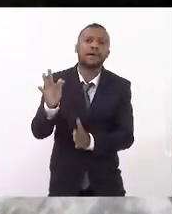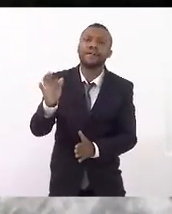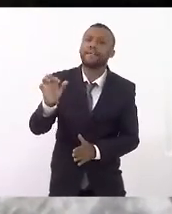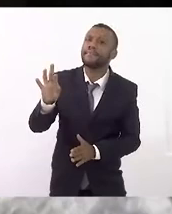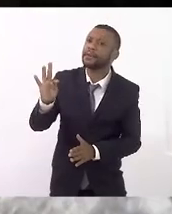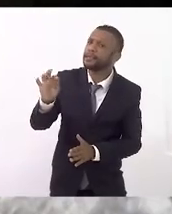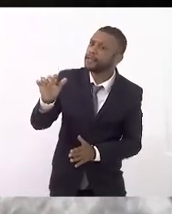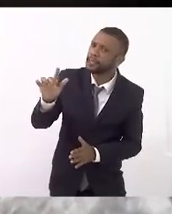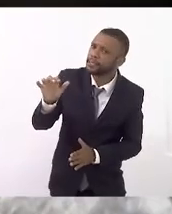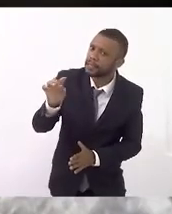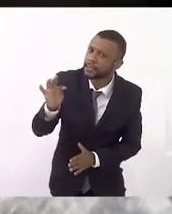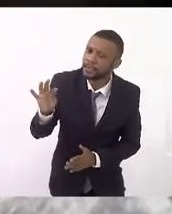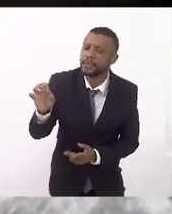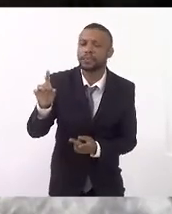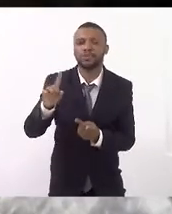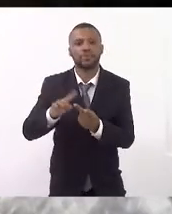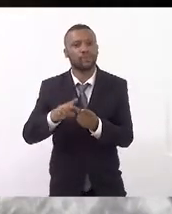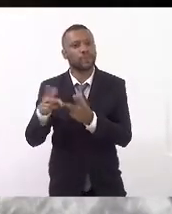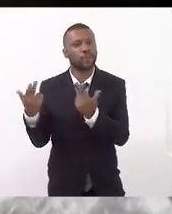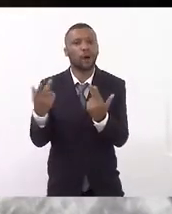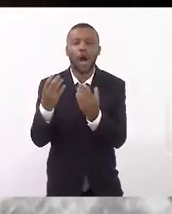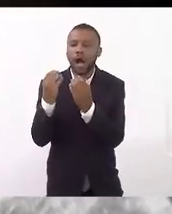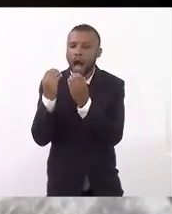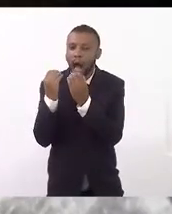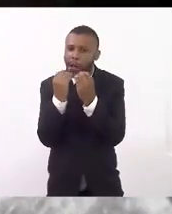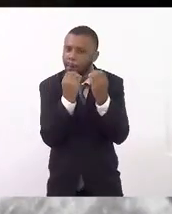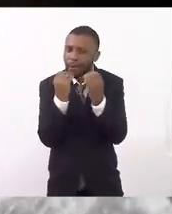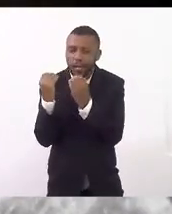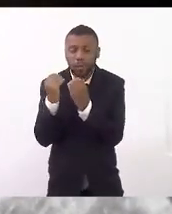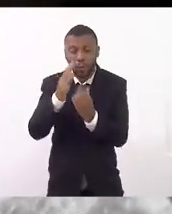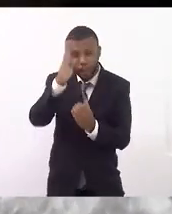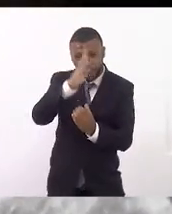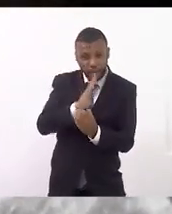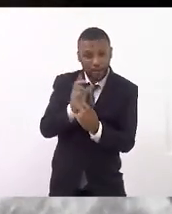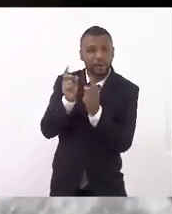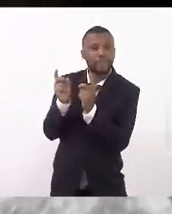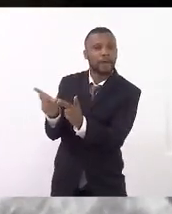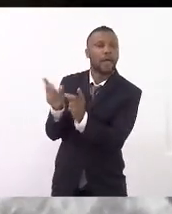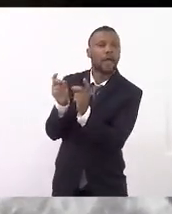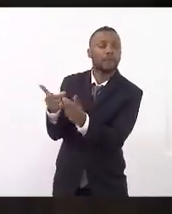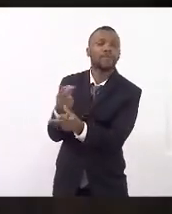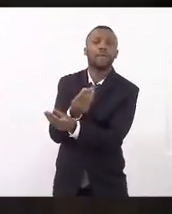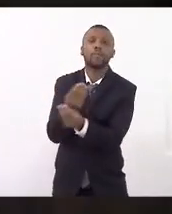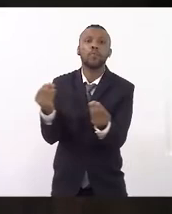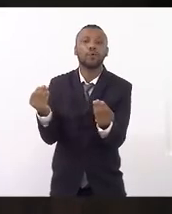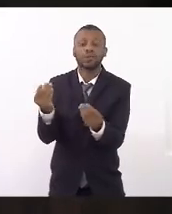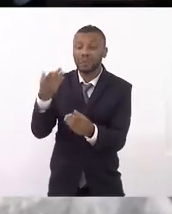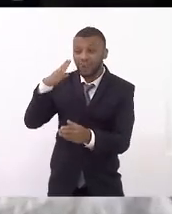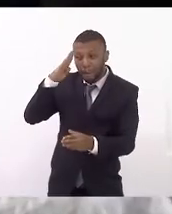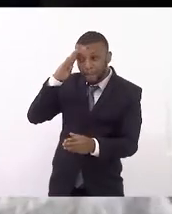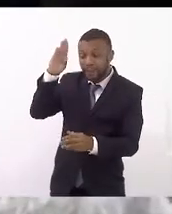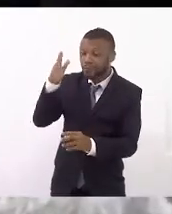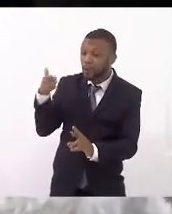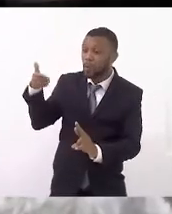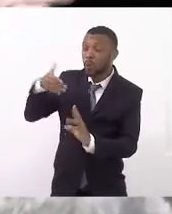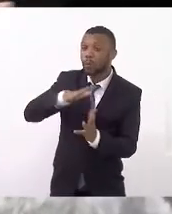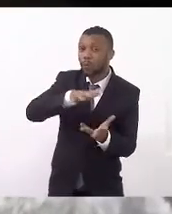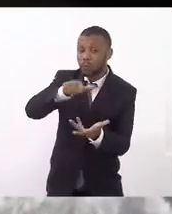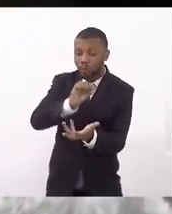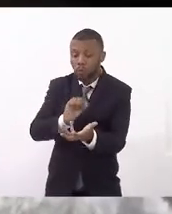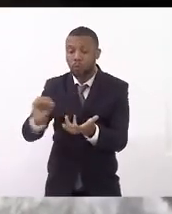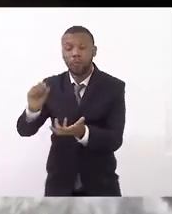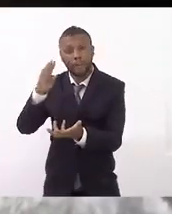grãos, como o milho. O Brasil exporta muito milho, não é? É o maior exportador do mundo. Então. E é o